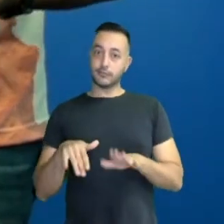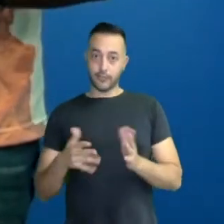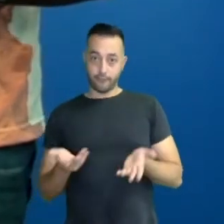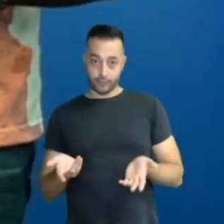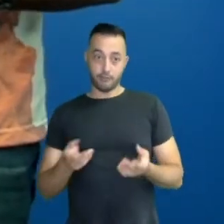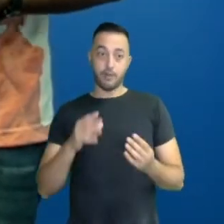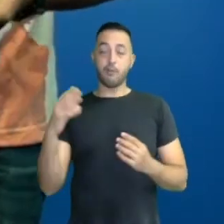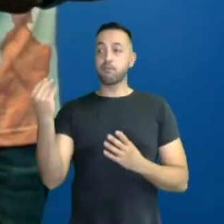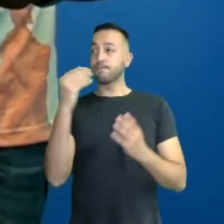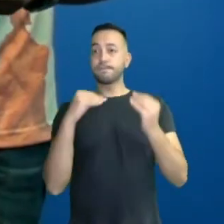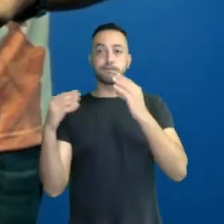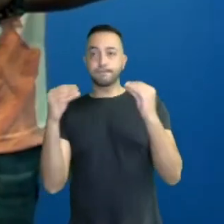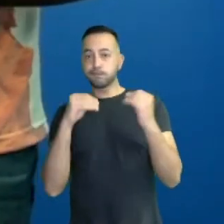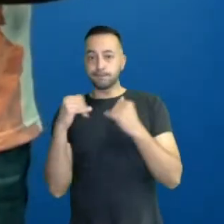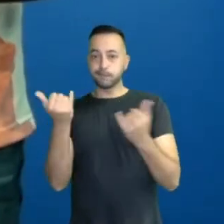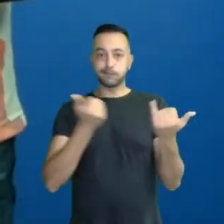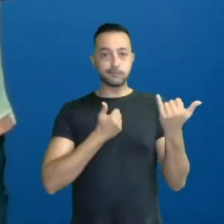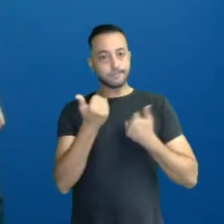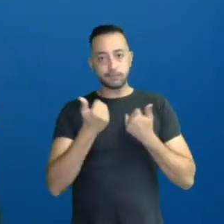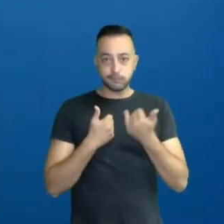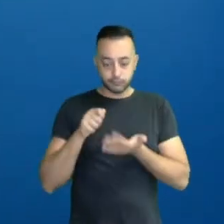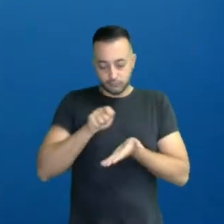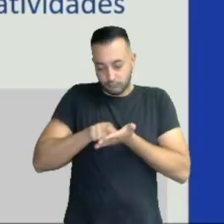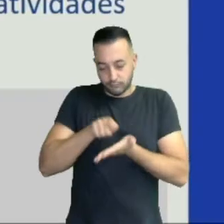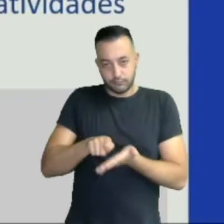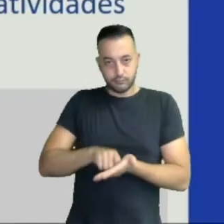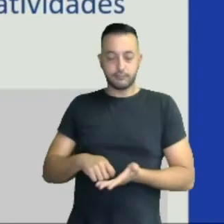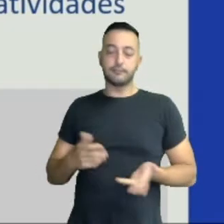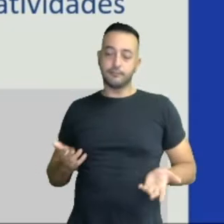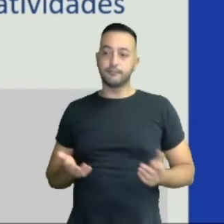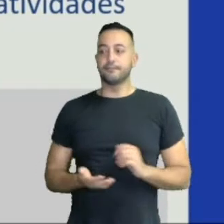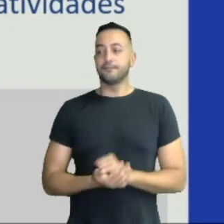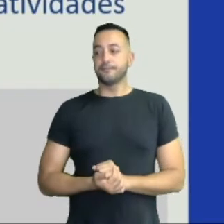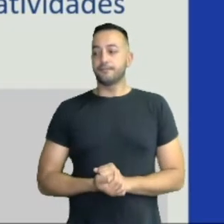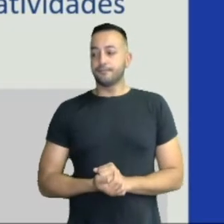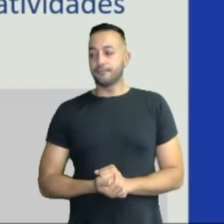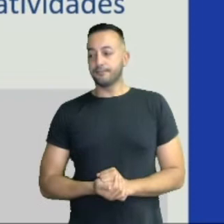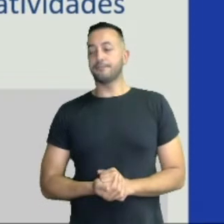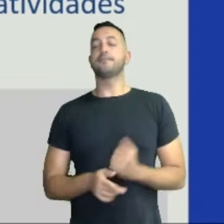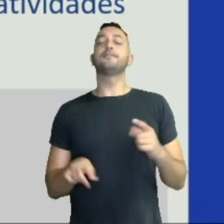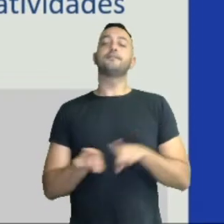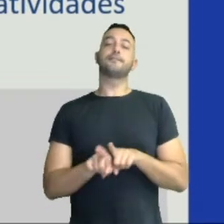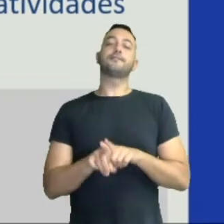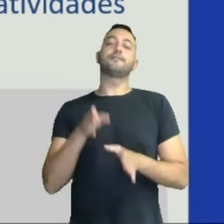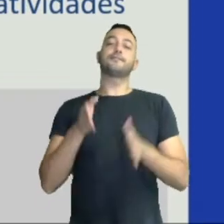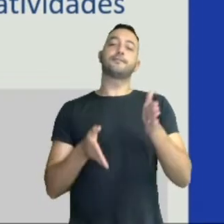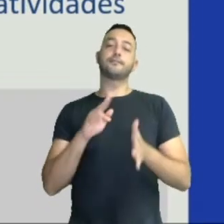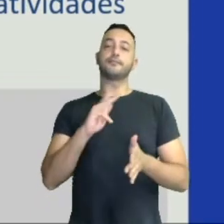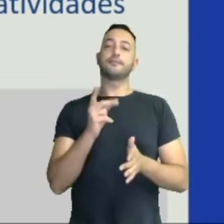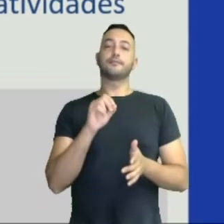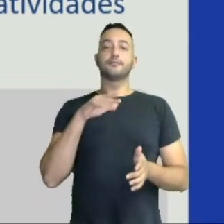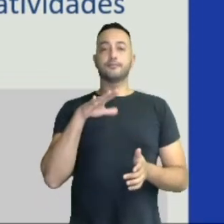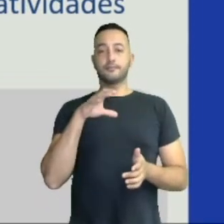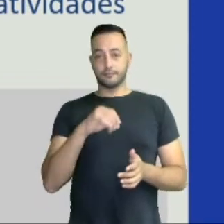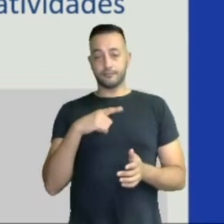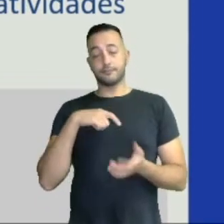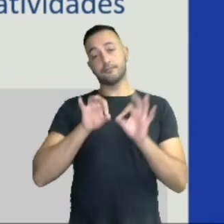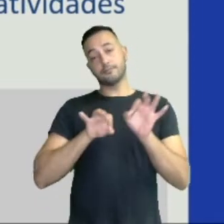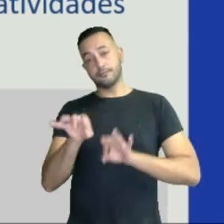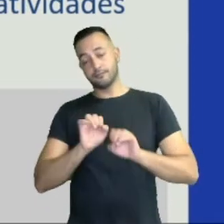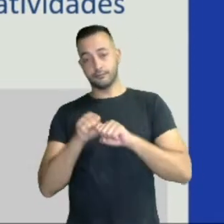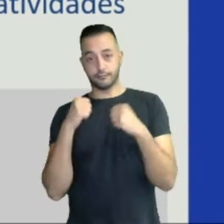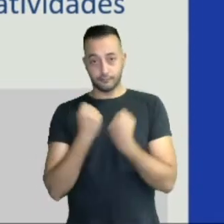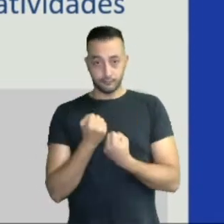apanhado desses registros e escreveu os poemas. Ainda no período homérico, a organização social passou a